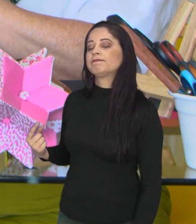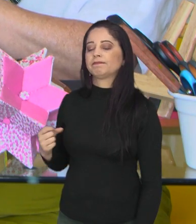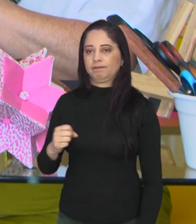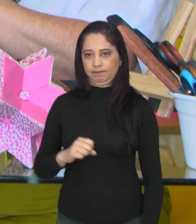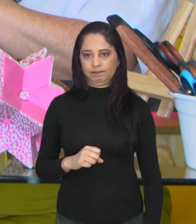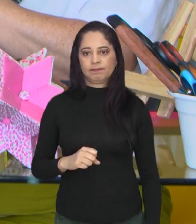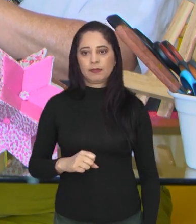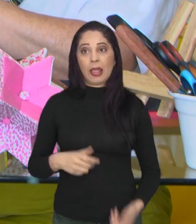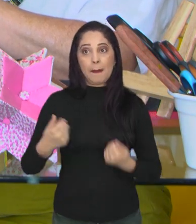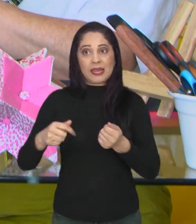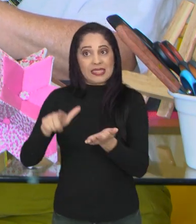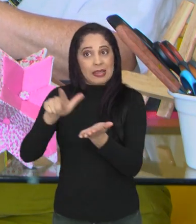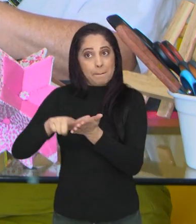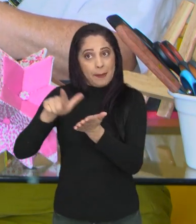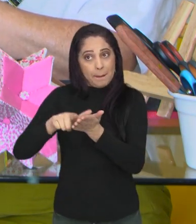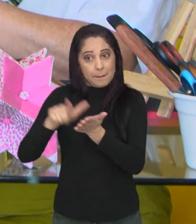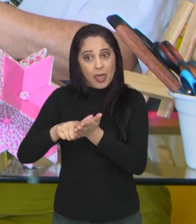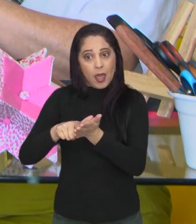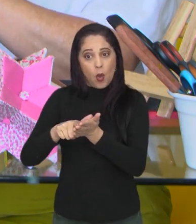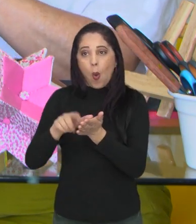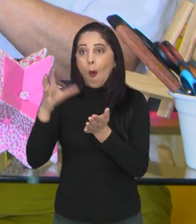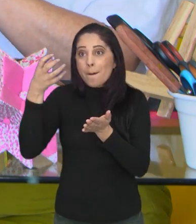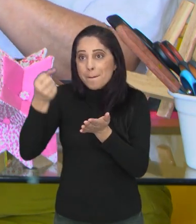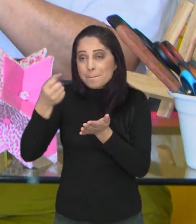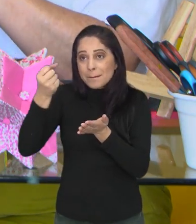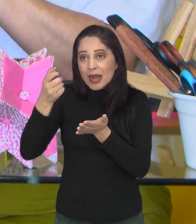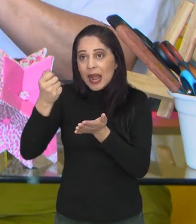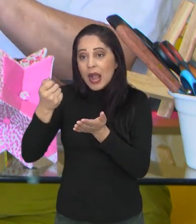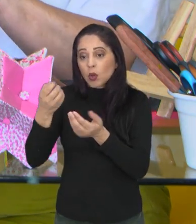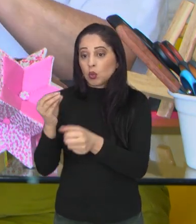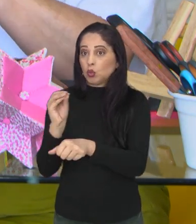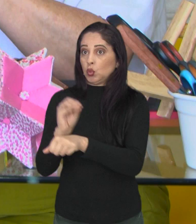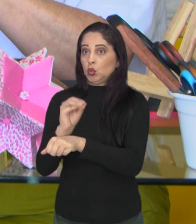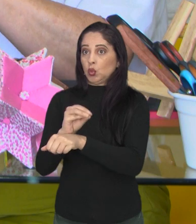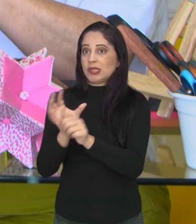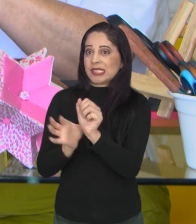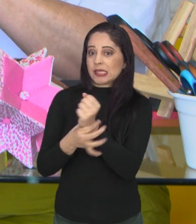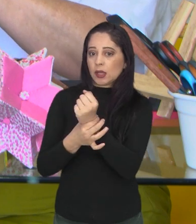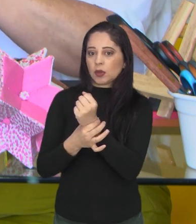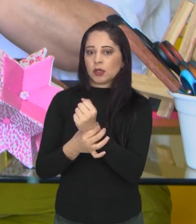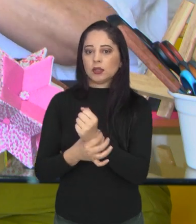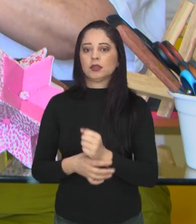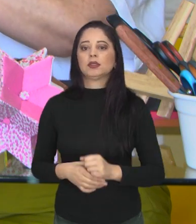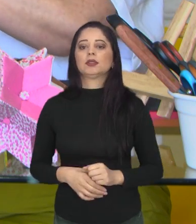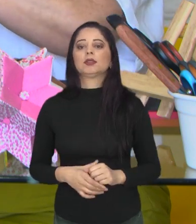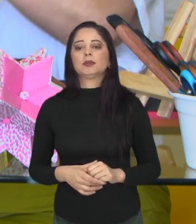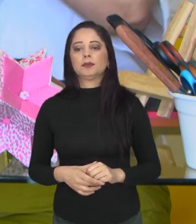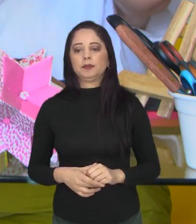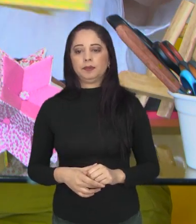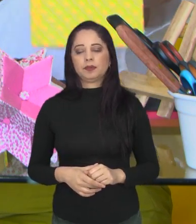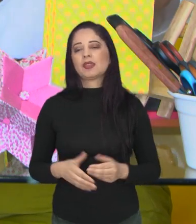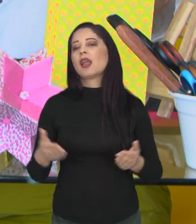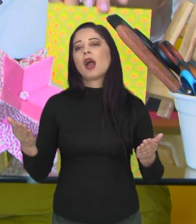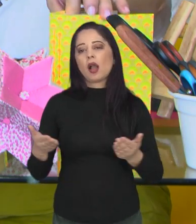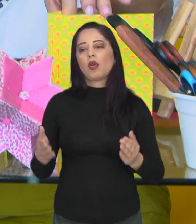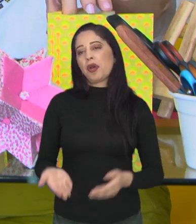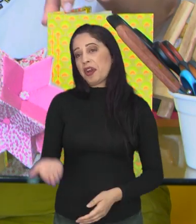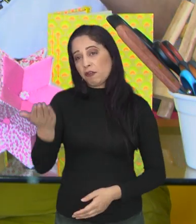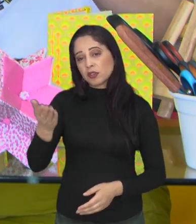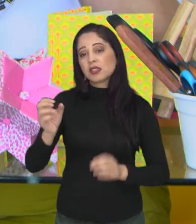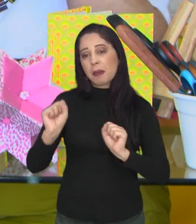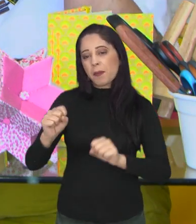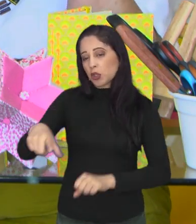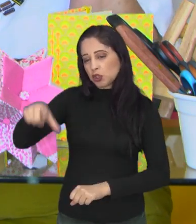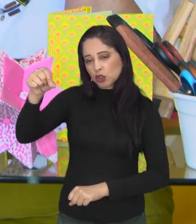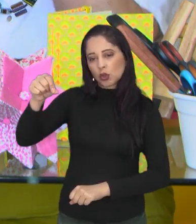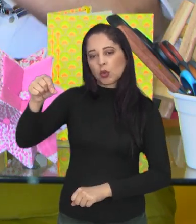seja protegido então a capa tem essa função então aqui eu já fiz toda a medição antes e aí você vai